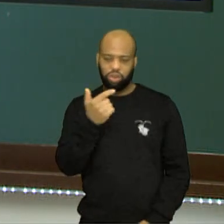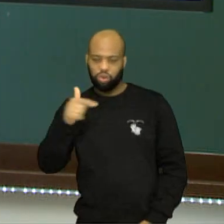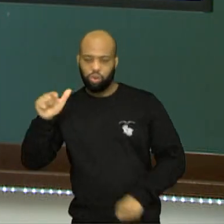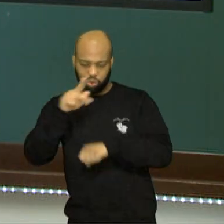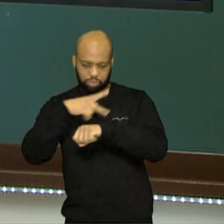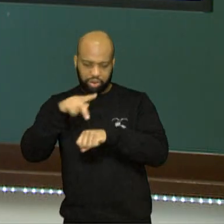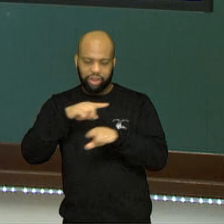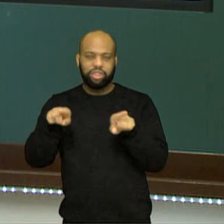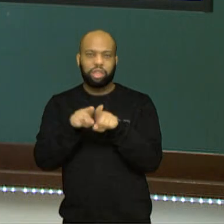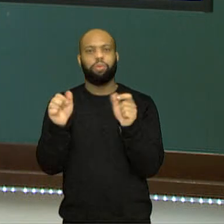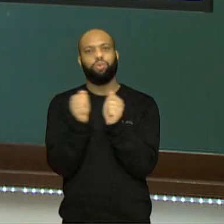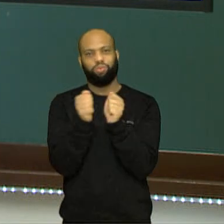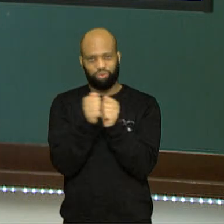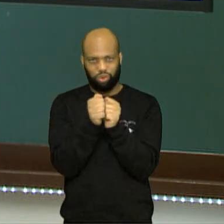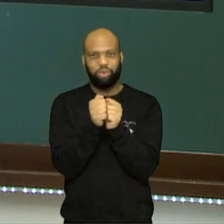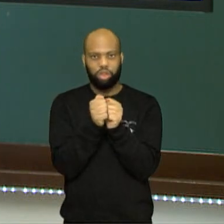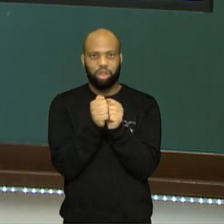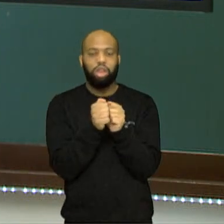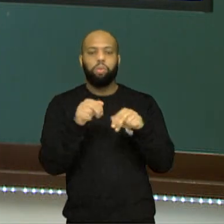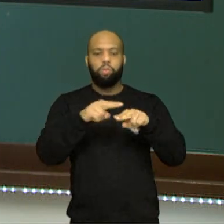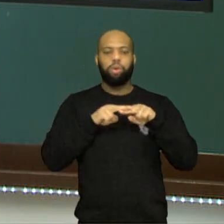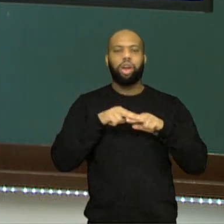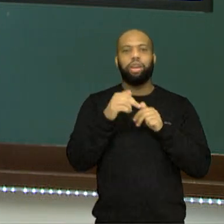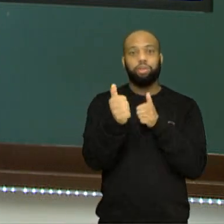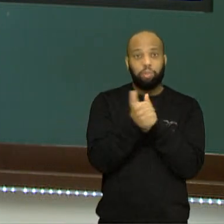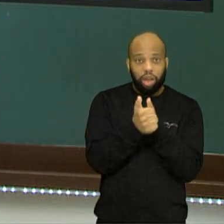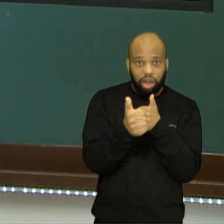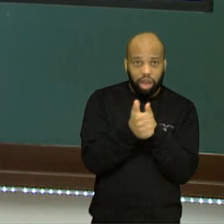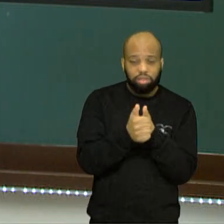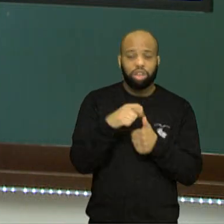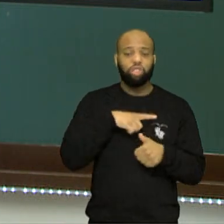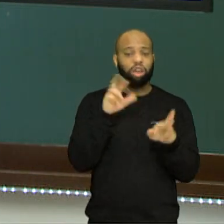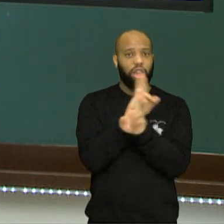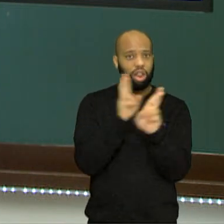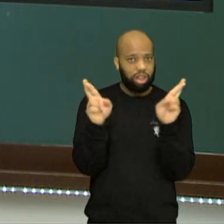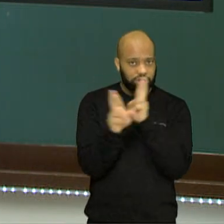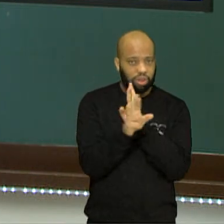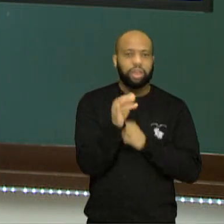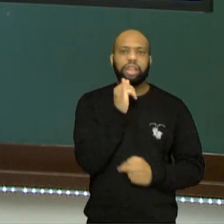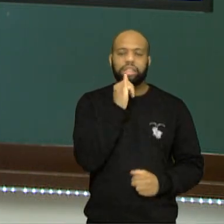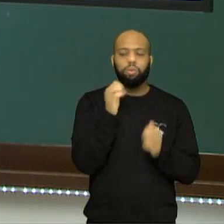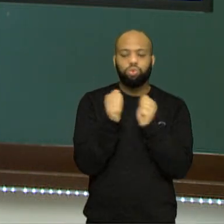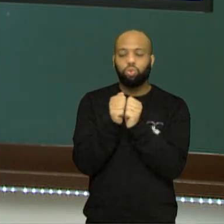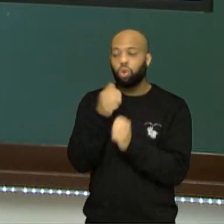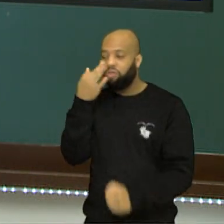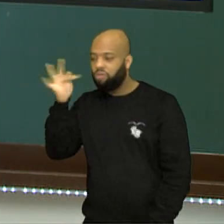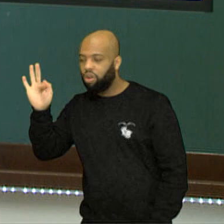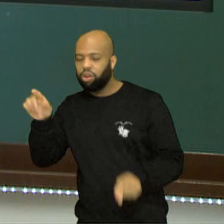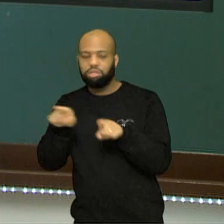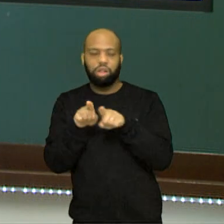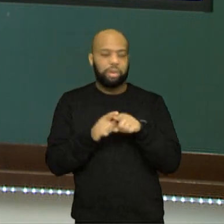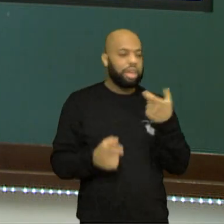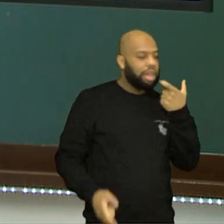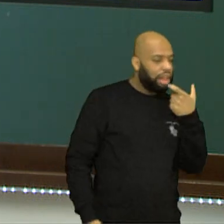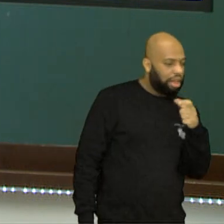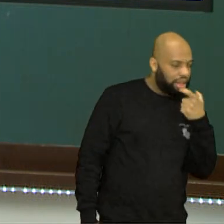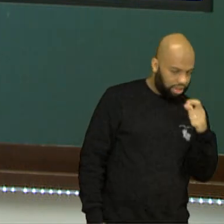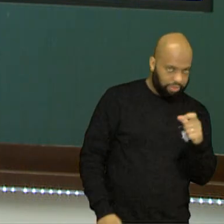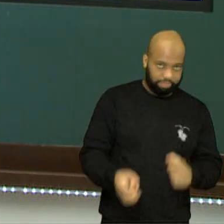países envolvidos ali também pela proximidade com as relações, né, com a França e com a Inglaterra,